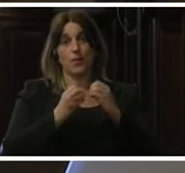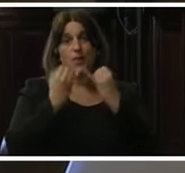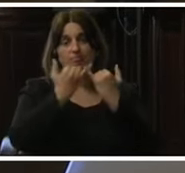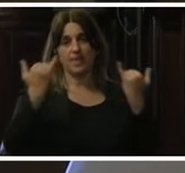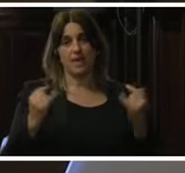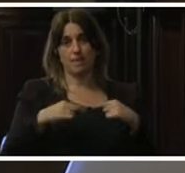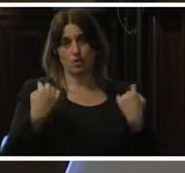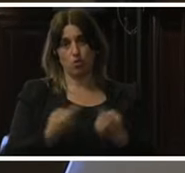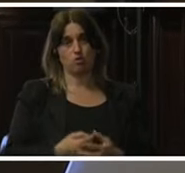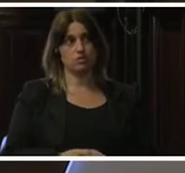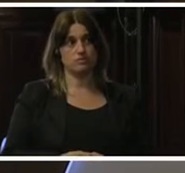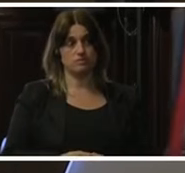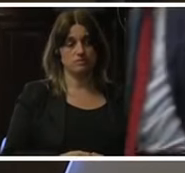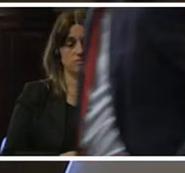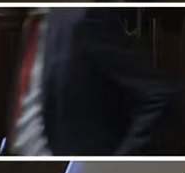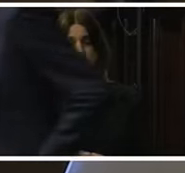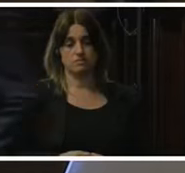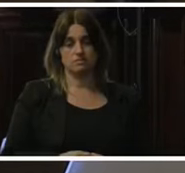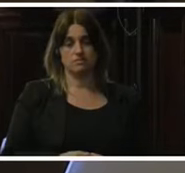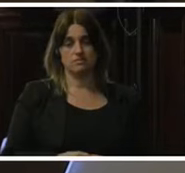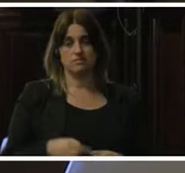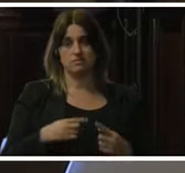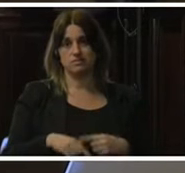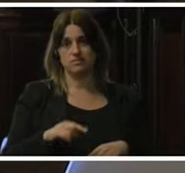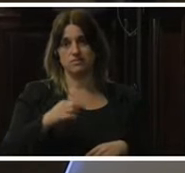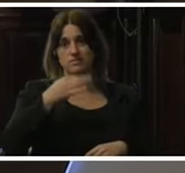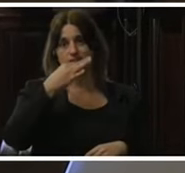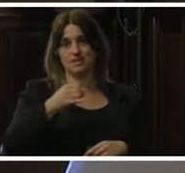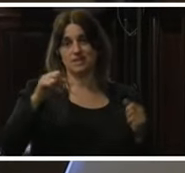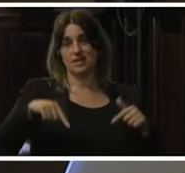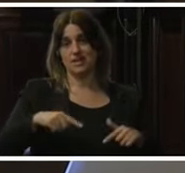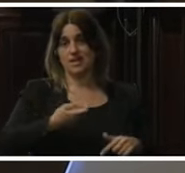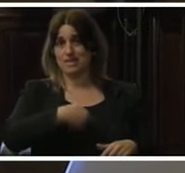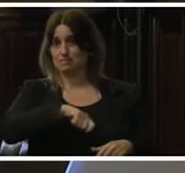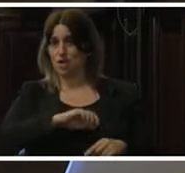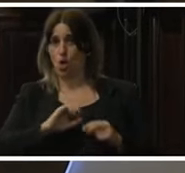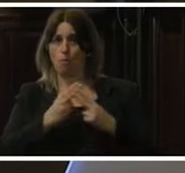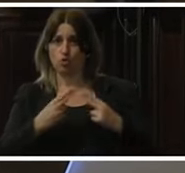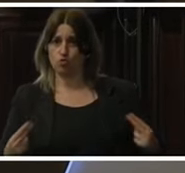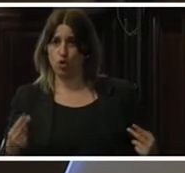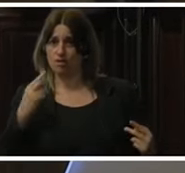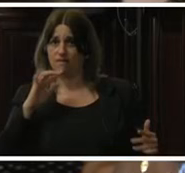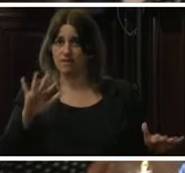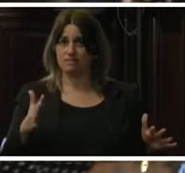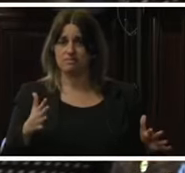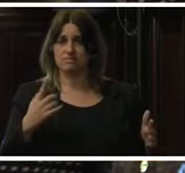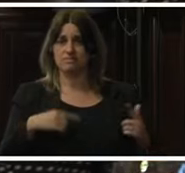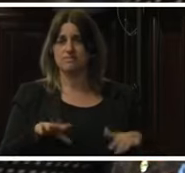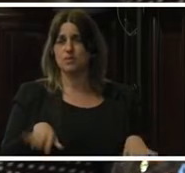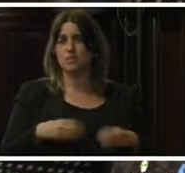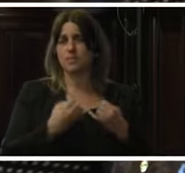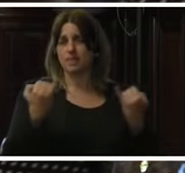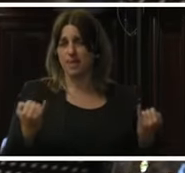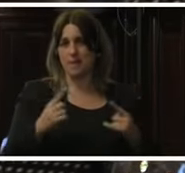se todos com sua licença vou falar em espanhol o portunhol que eu ajo deveria ser considerada na